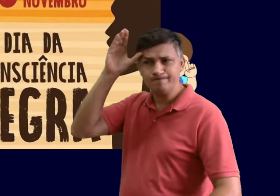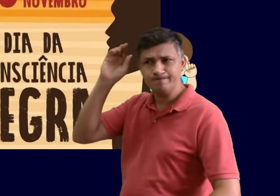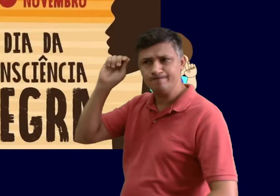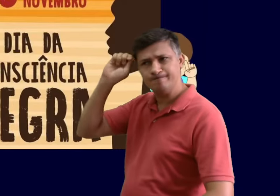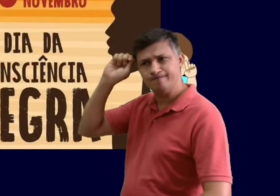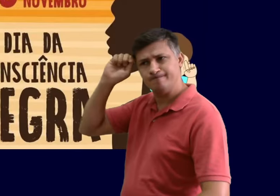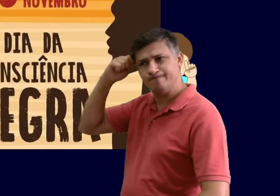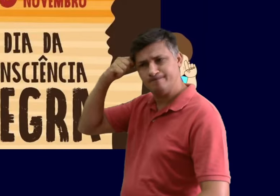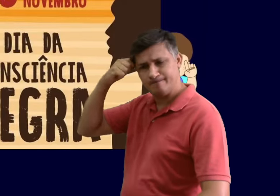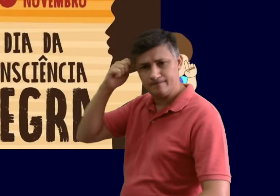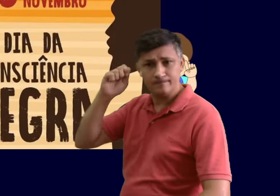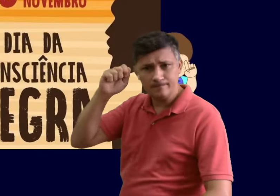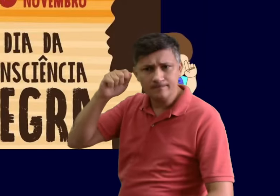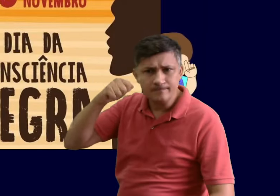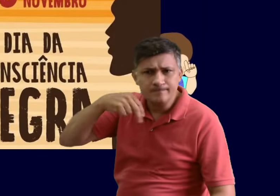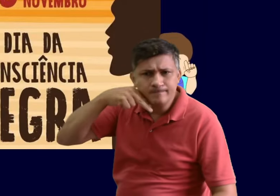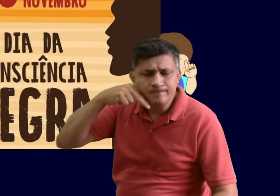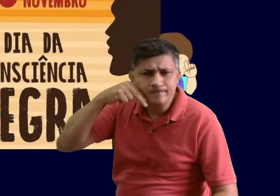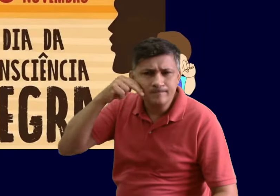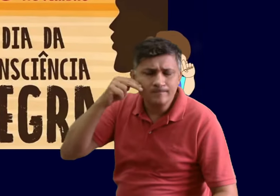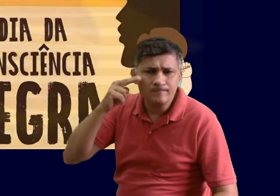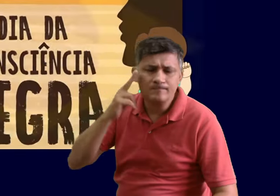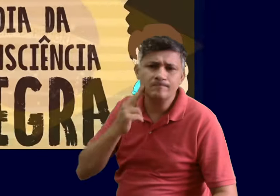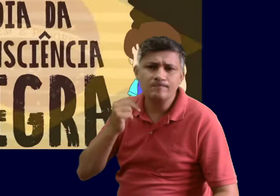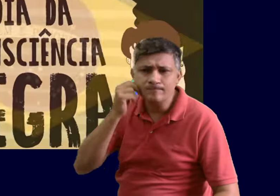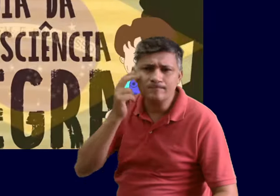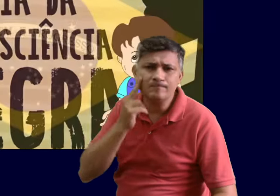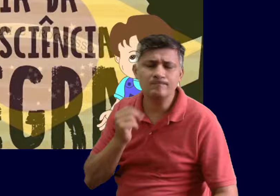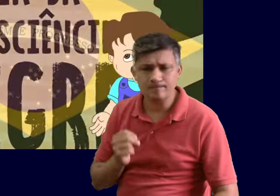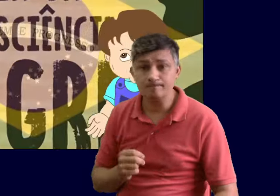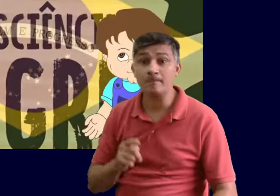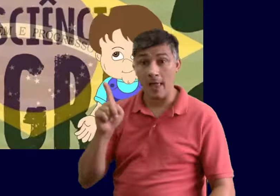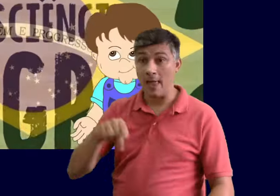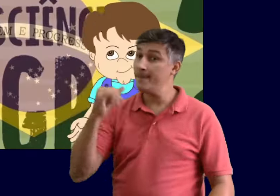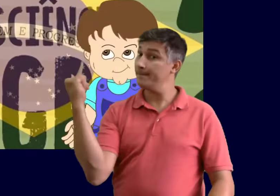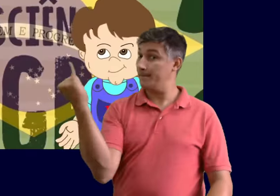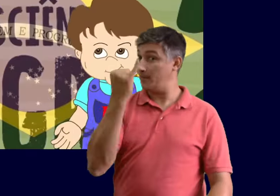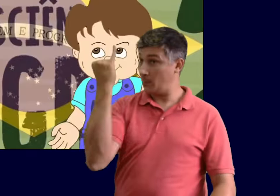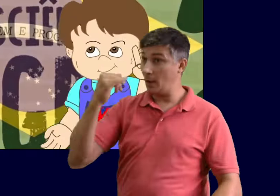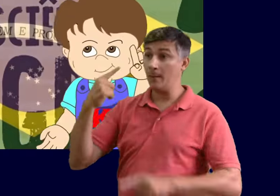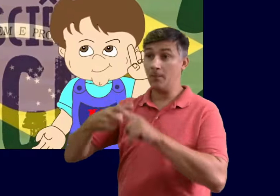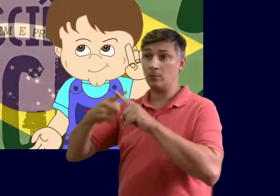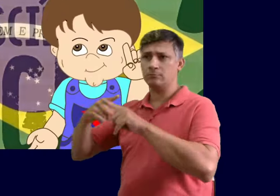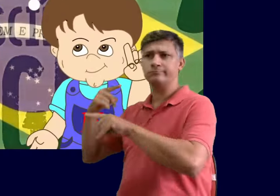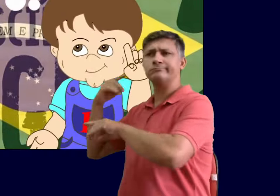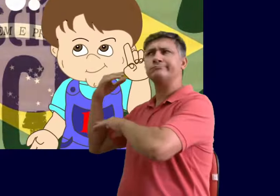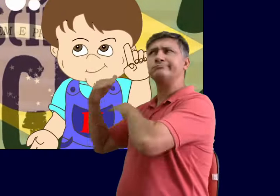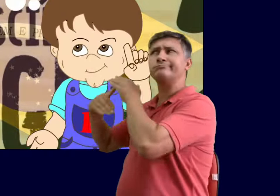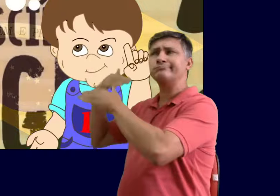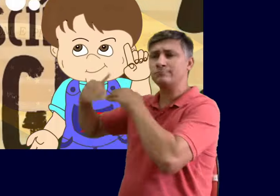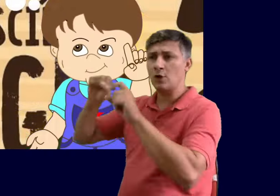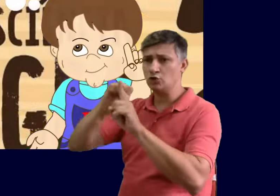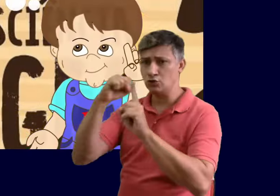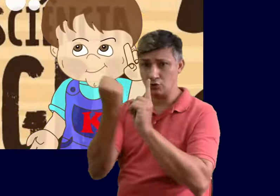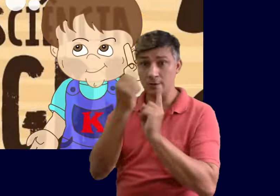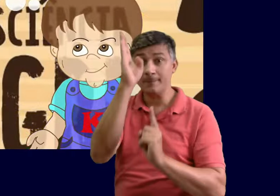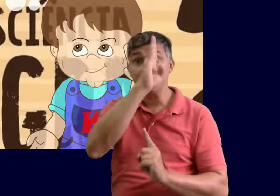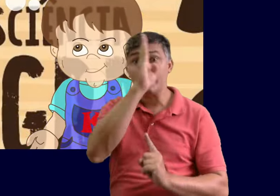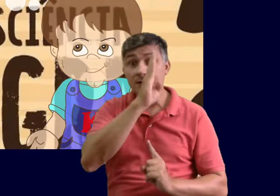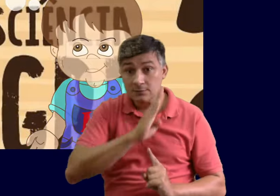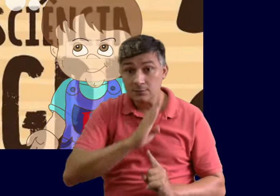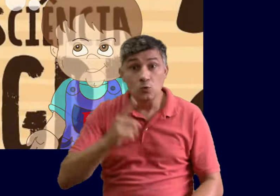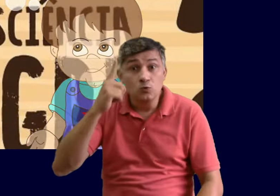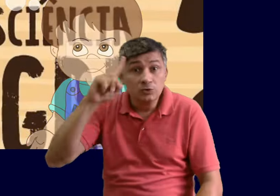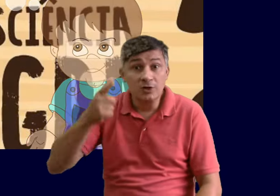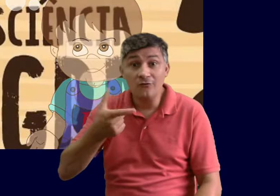para pensarmos sobre a grande importância do povo negro na construção da sociedade brasileira. A